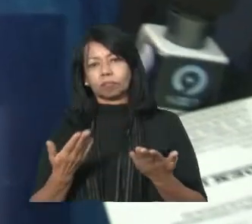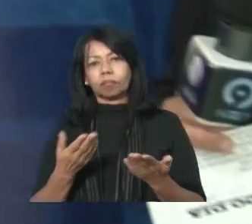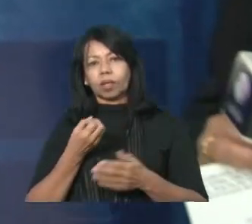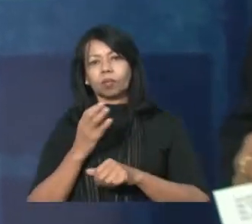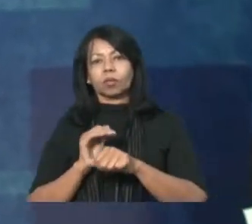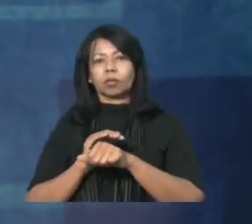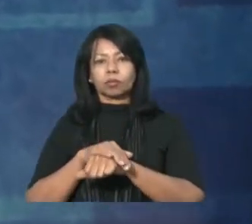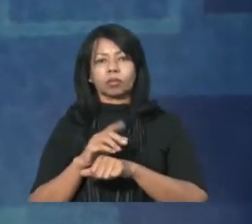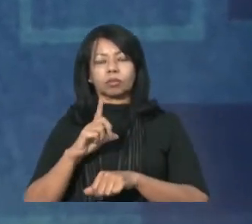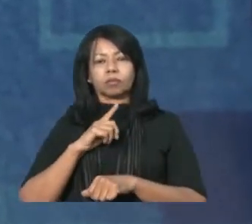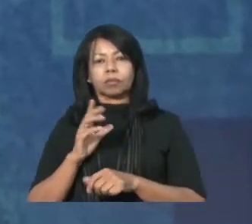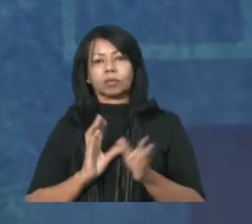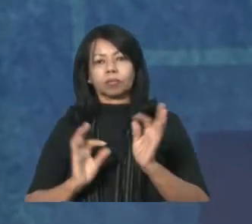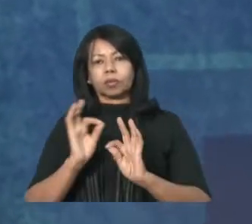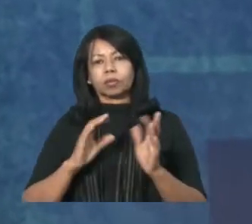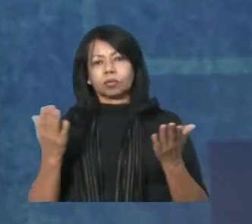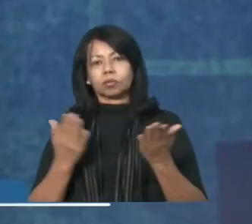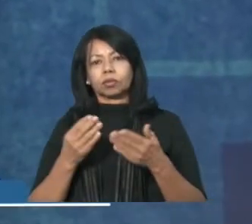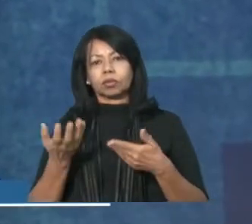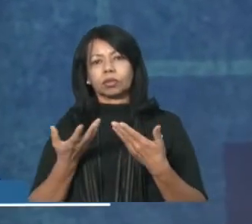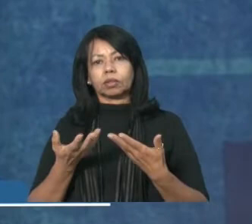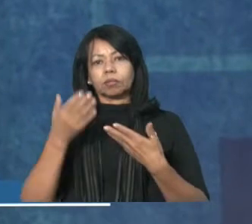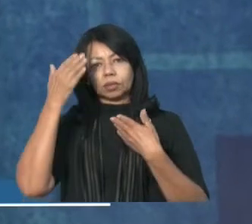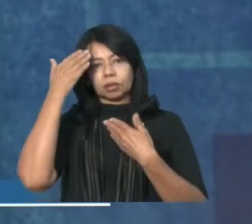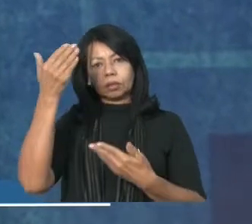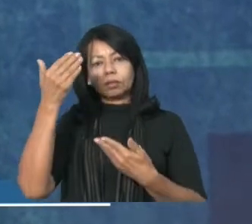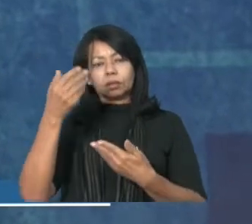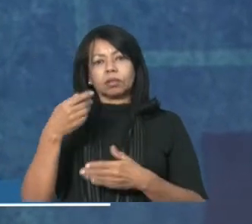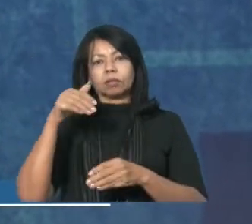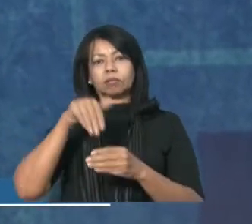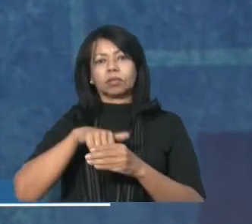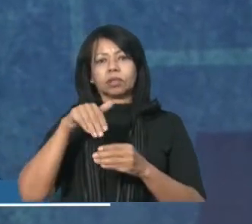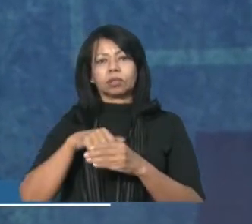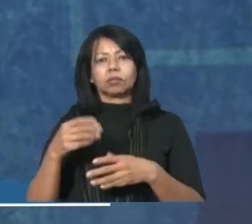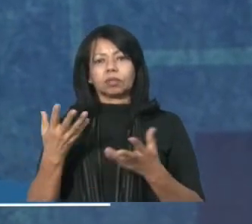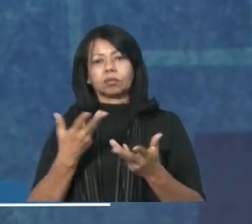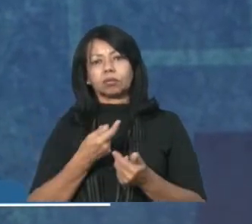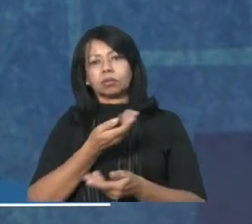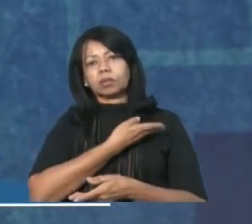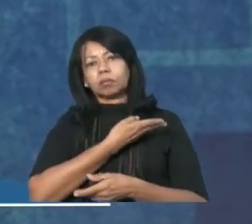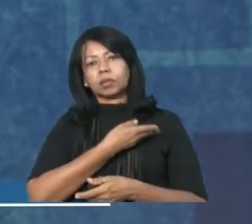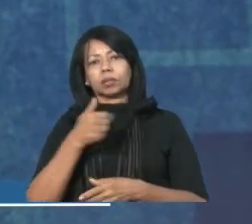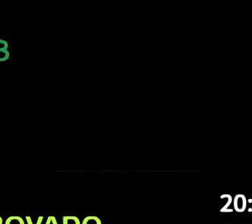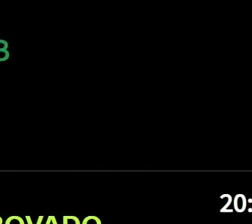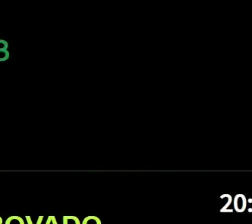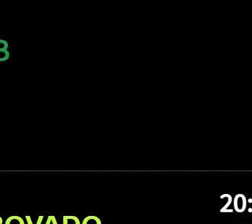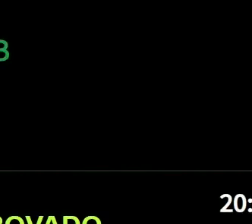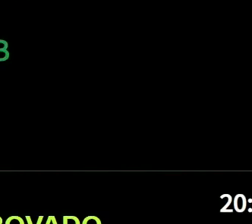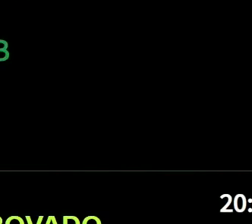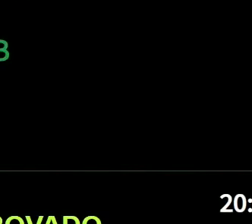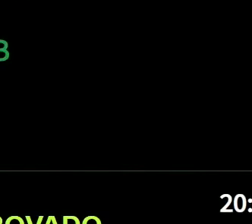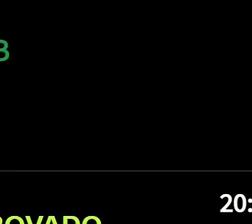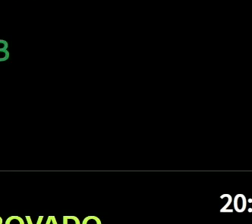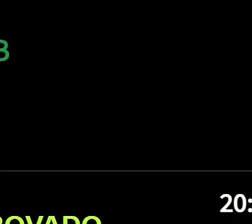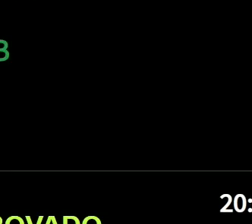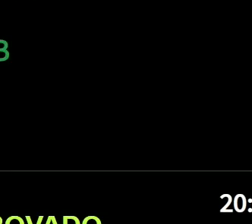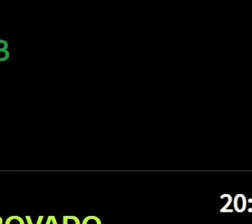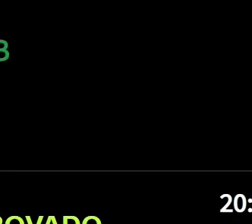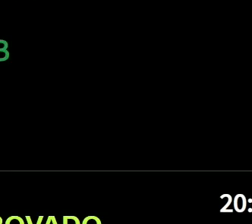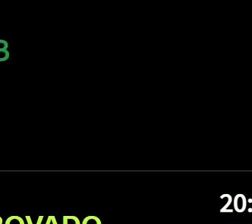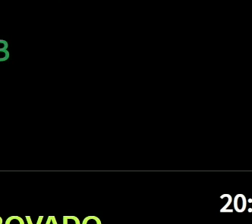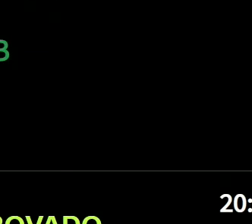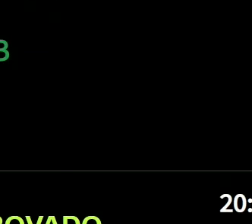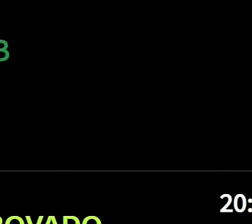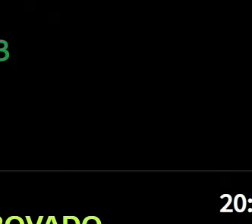piu tivemos um projeto Hoje queremos agradecer na pela votação a todos os companheiros de aqui da casa um projeto eleito por